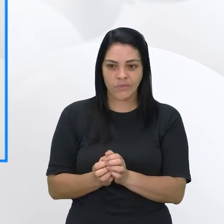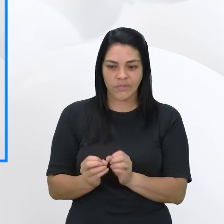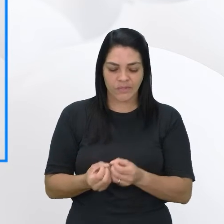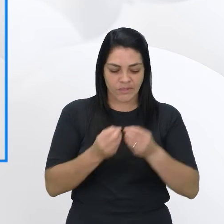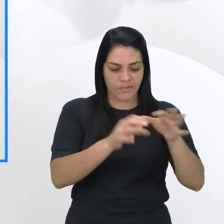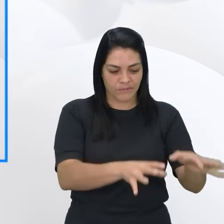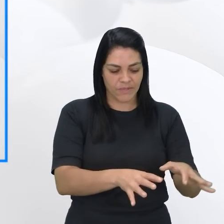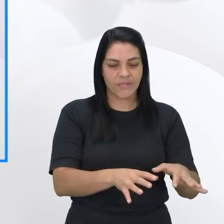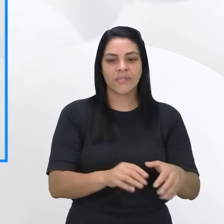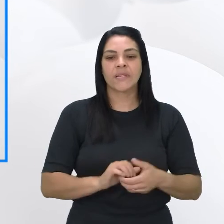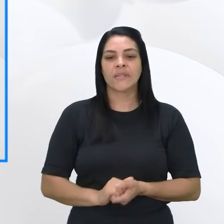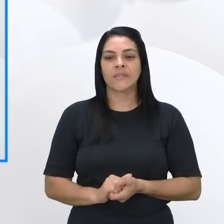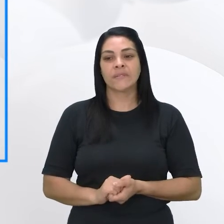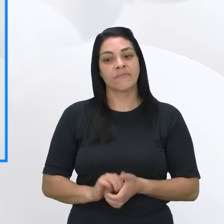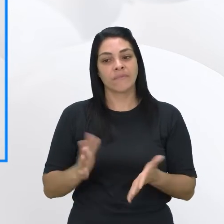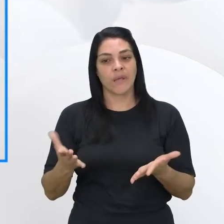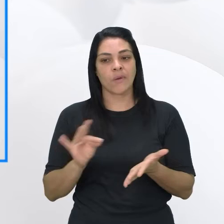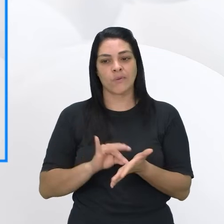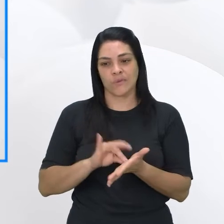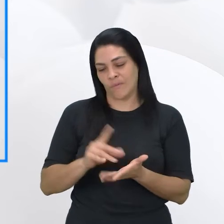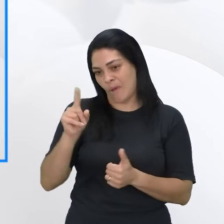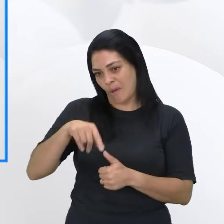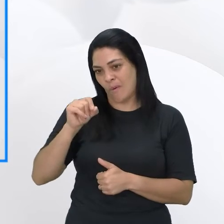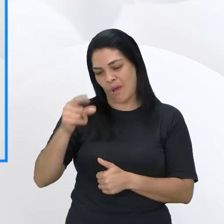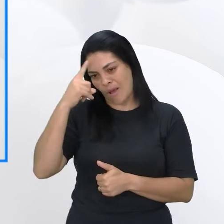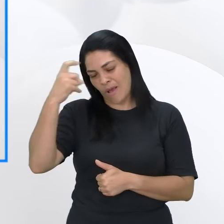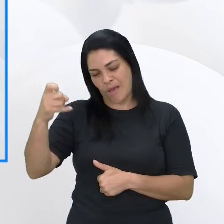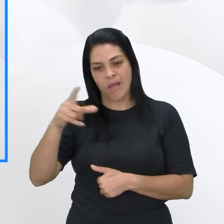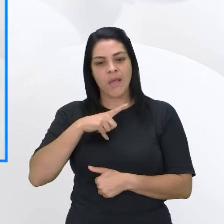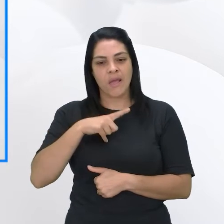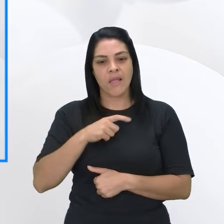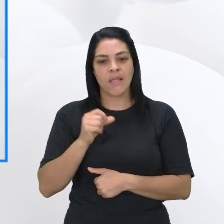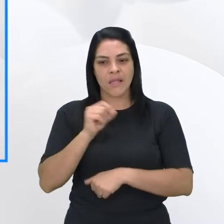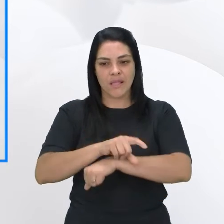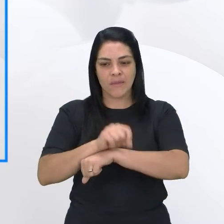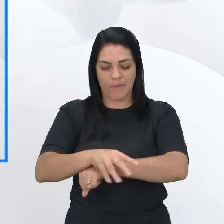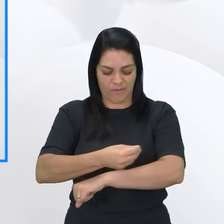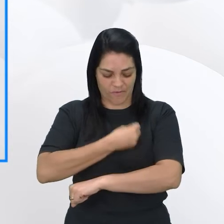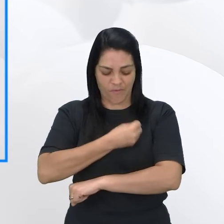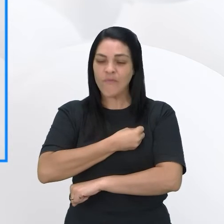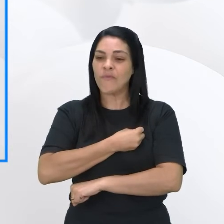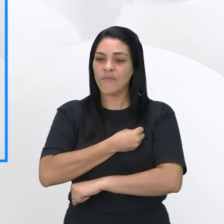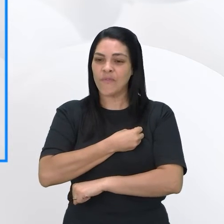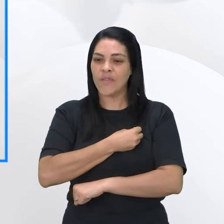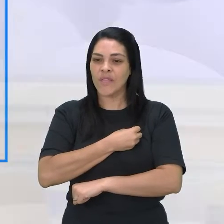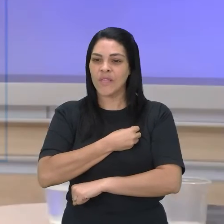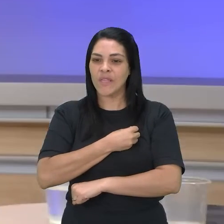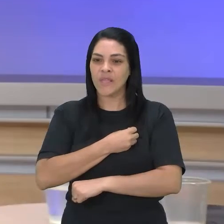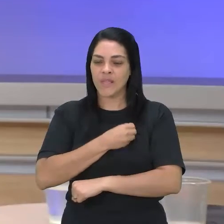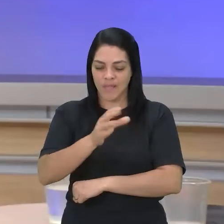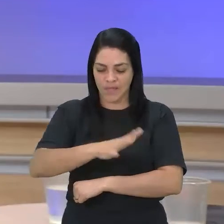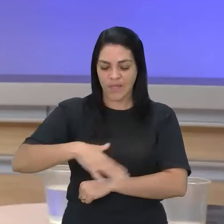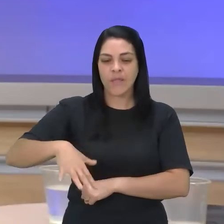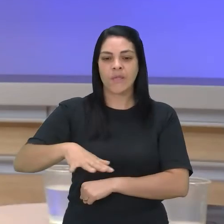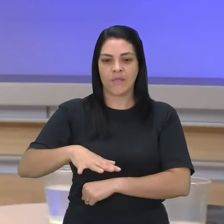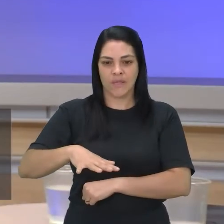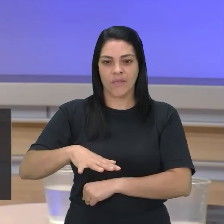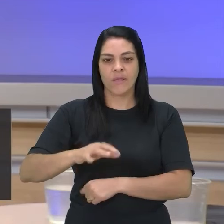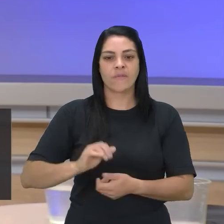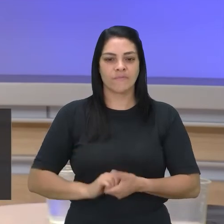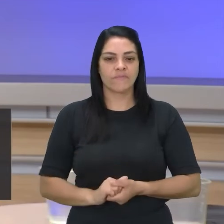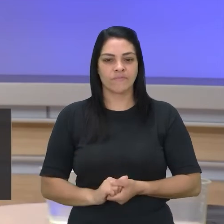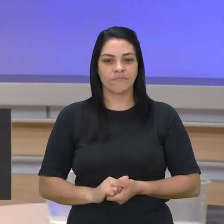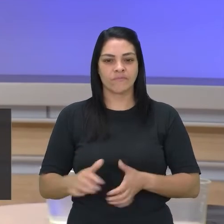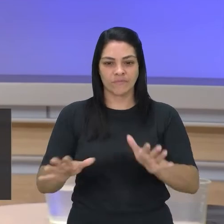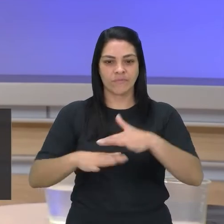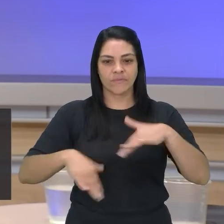no ambiente. Originalmente a ideia disso era manter a semente viva no ambiente, dispersar ela na época que ainda não